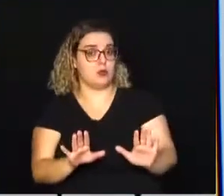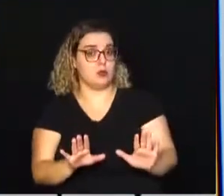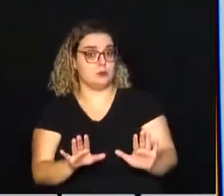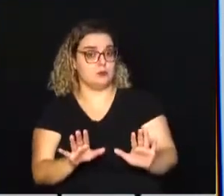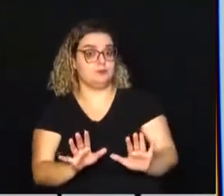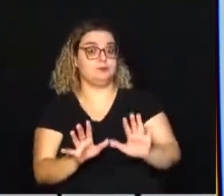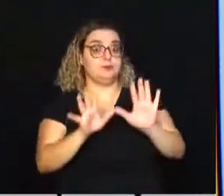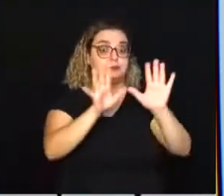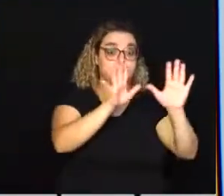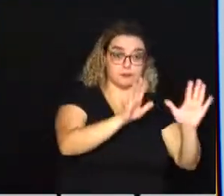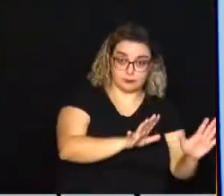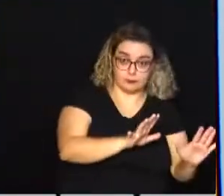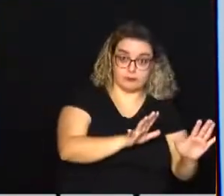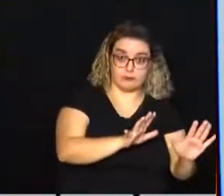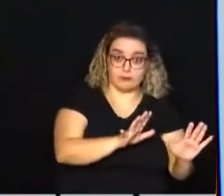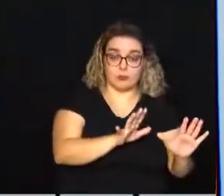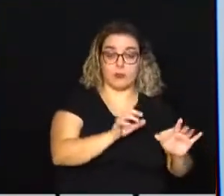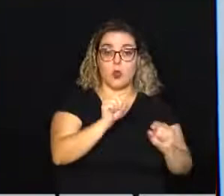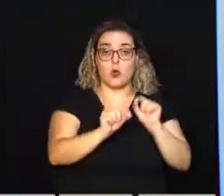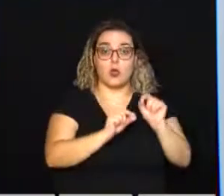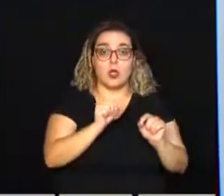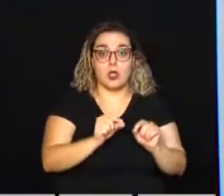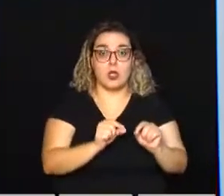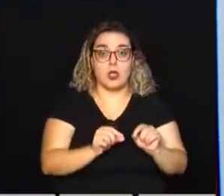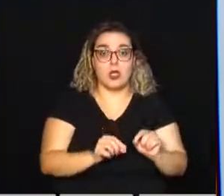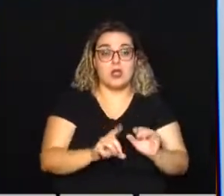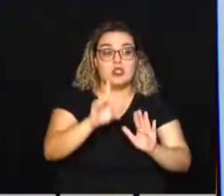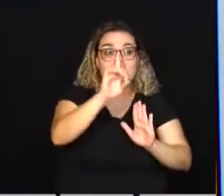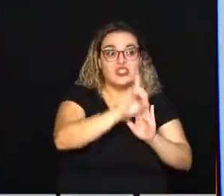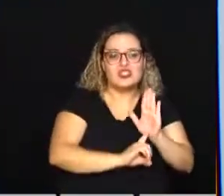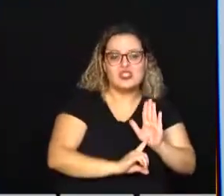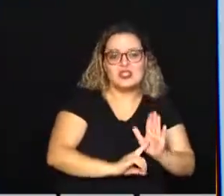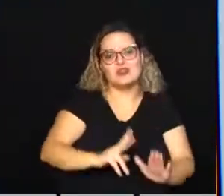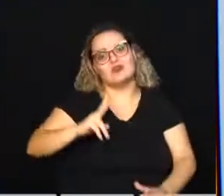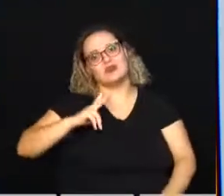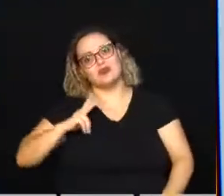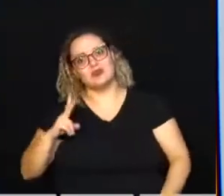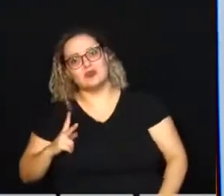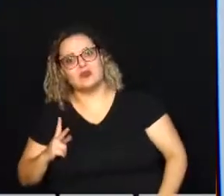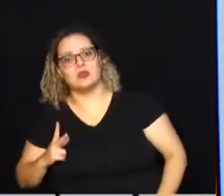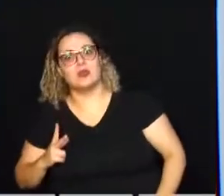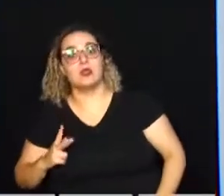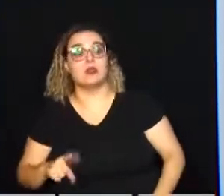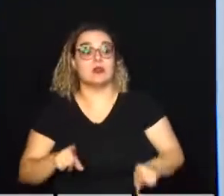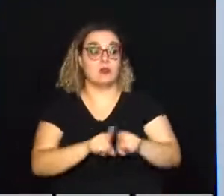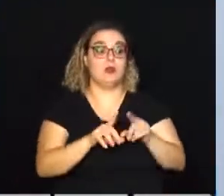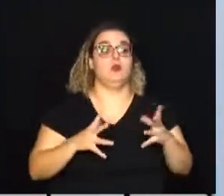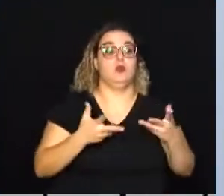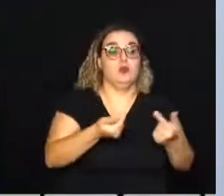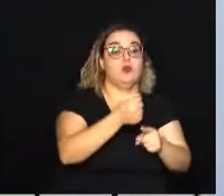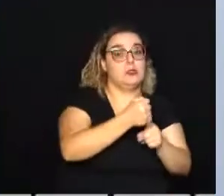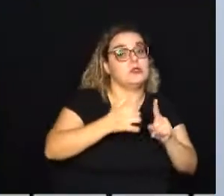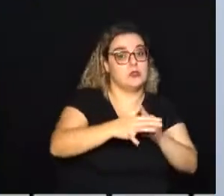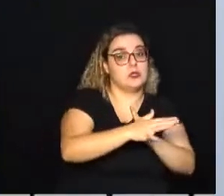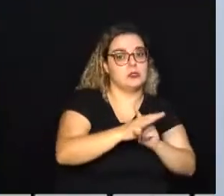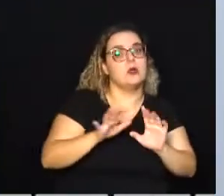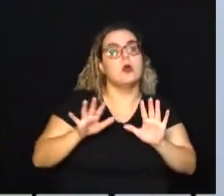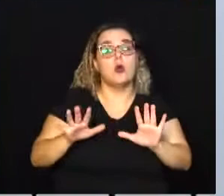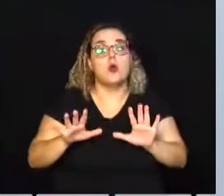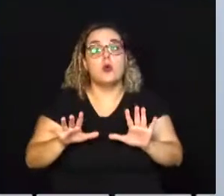às questões que envolvem direitos individuais e questões coletivas, o que eu acho? Numa situação de